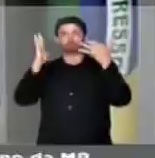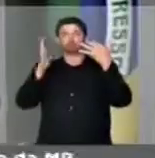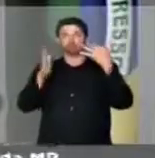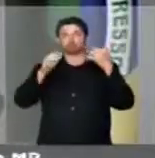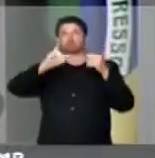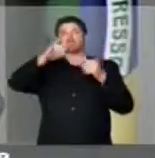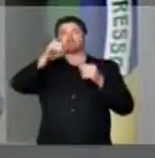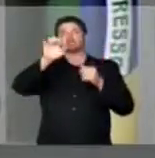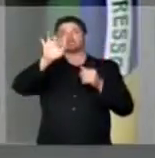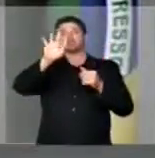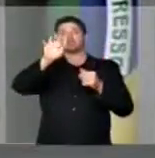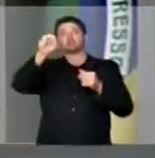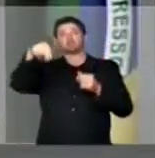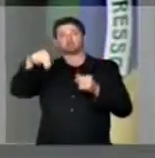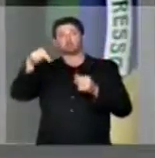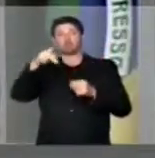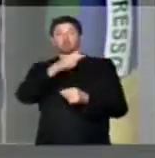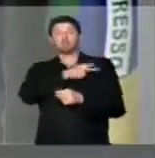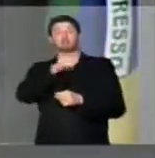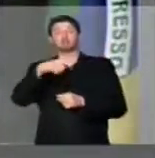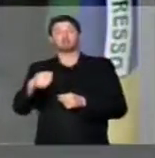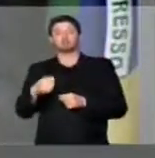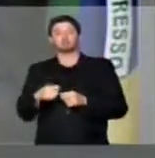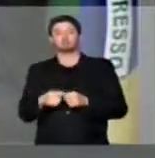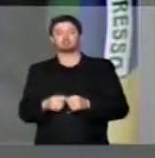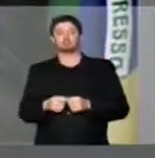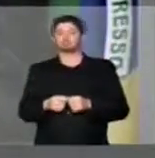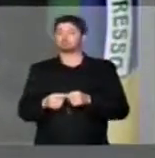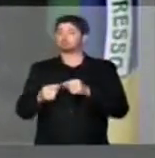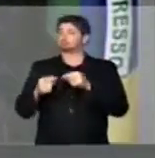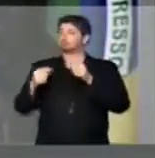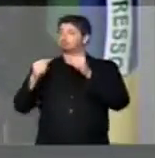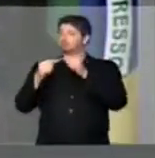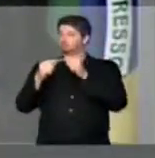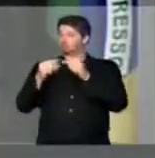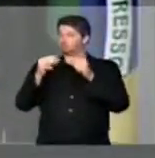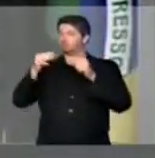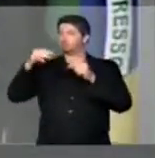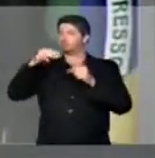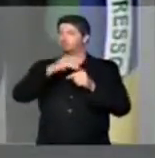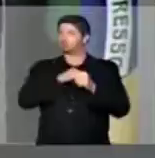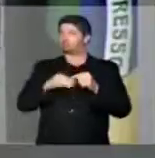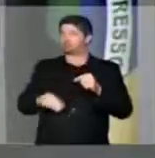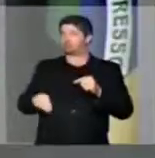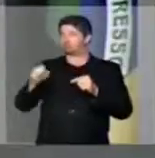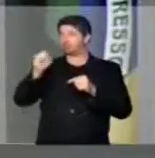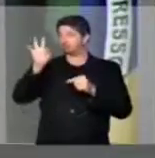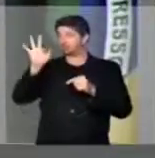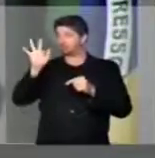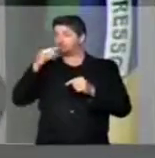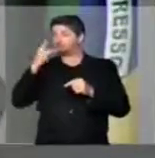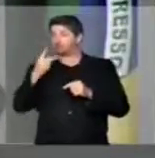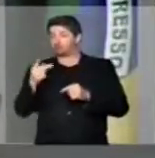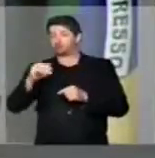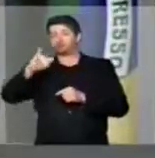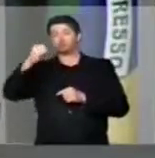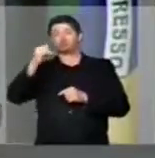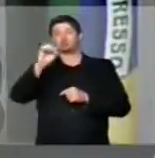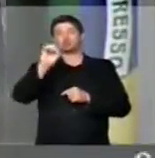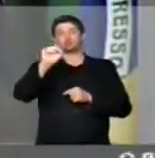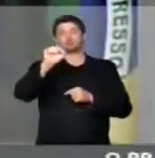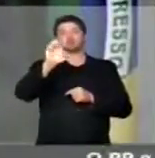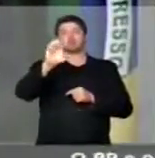Roberto Jefferson era chefiado, segundo os ministros do Supremo Tribunal Federal, por José